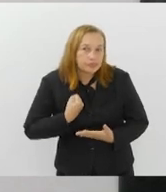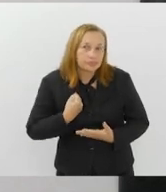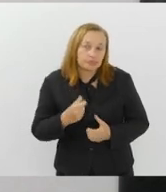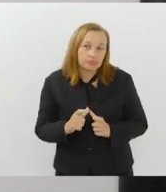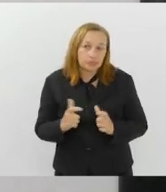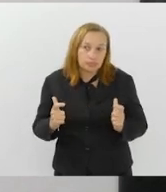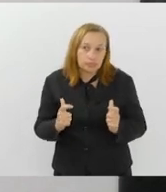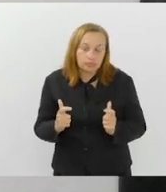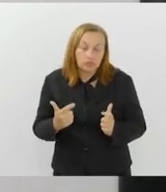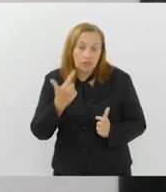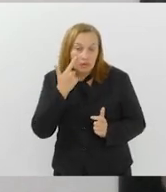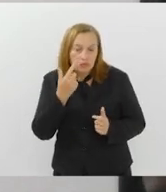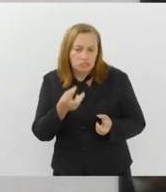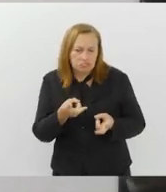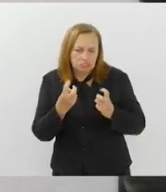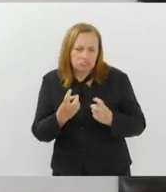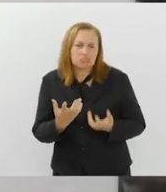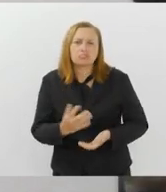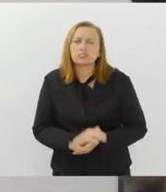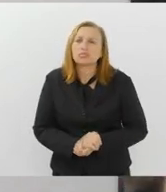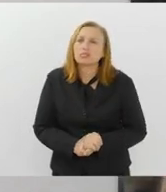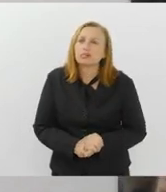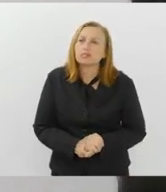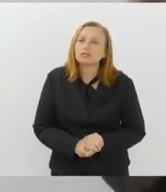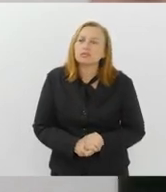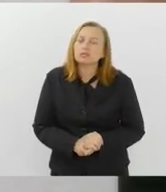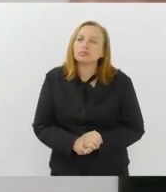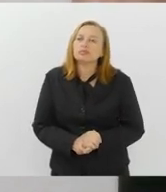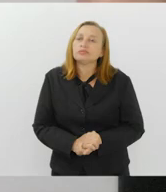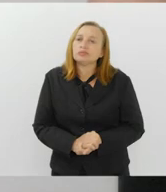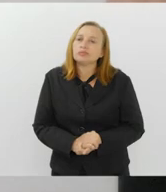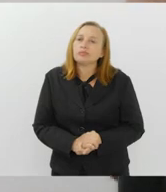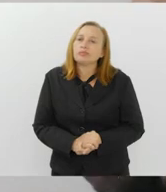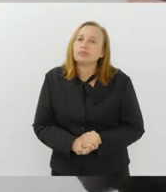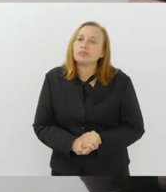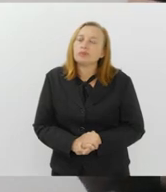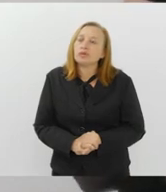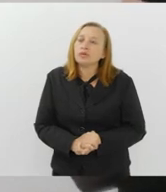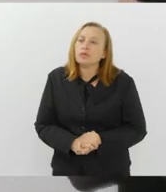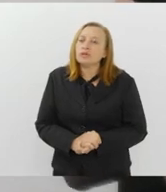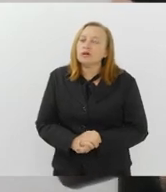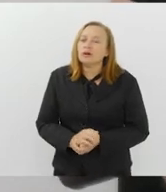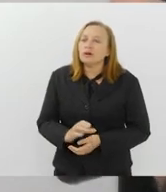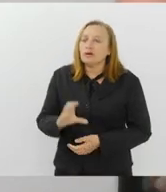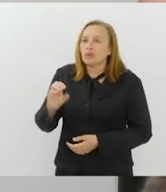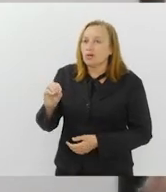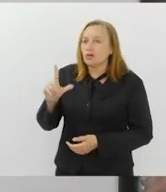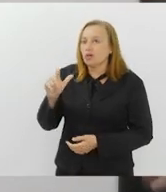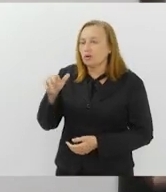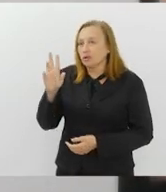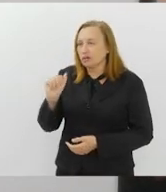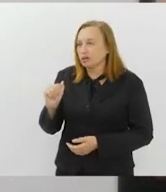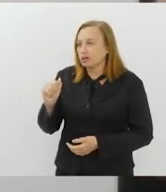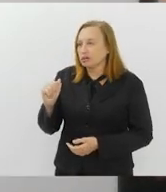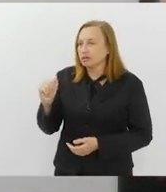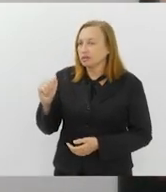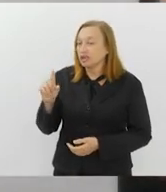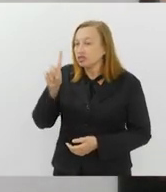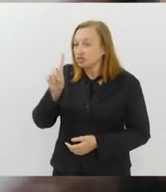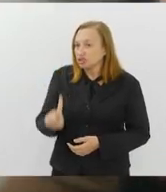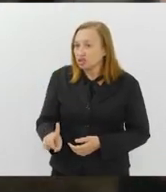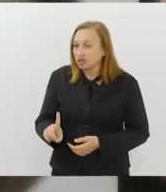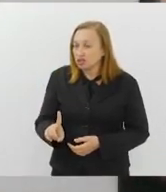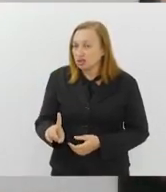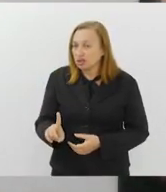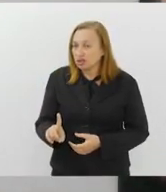chamou muito a atenção foi a coluna da direita, cancelamento unilateral das pessoas